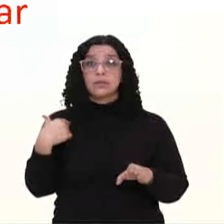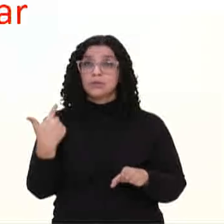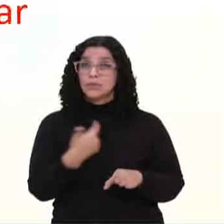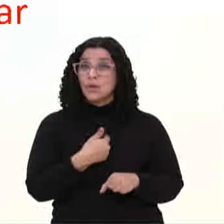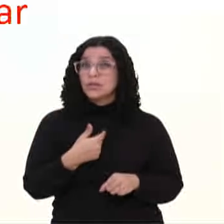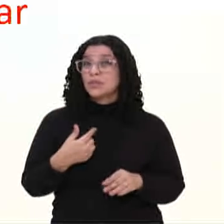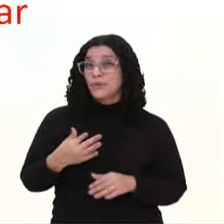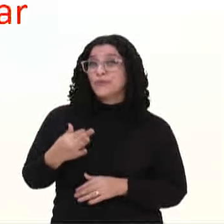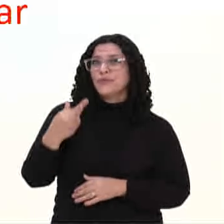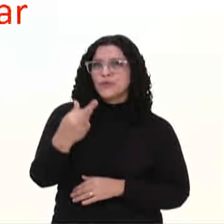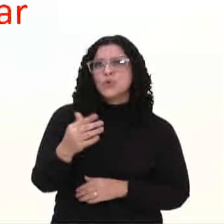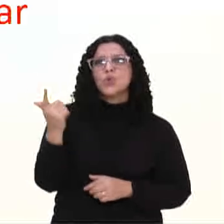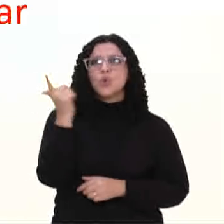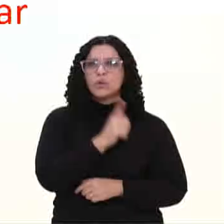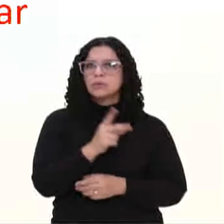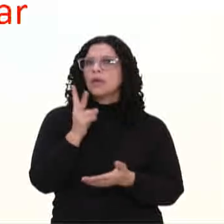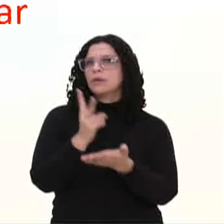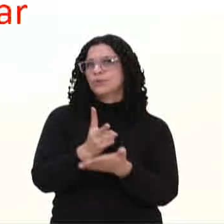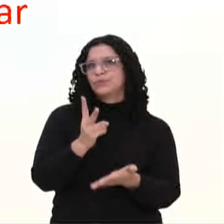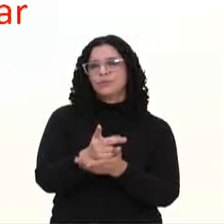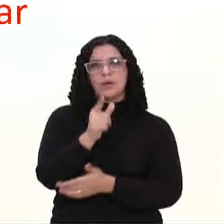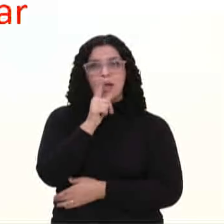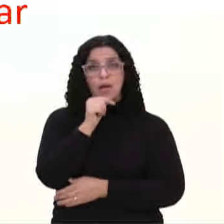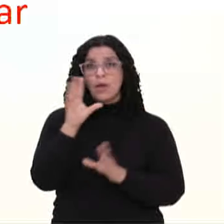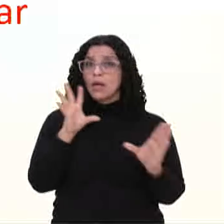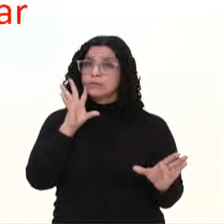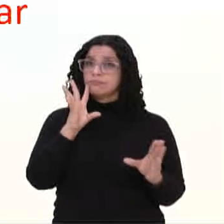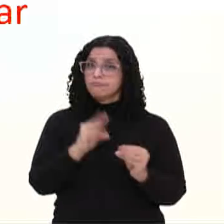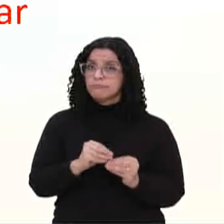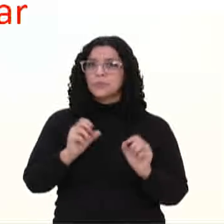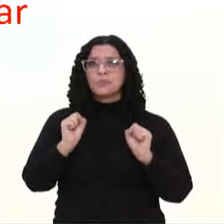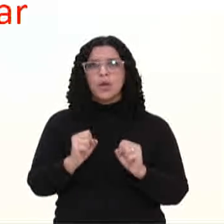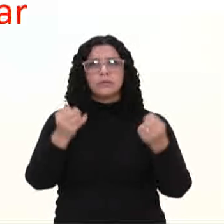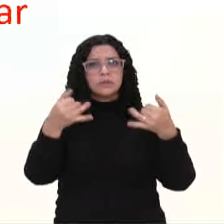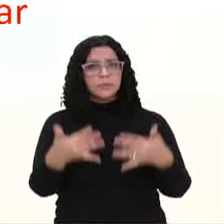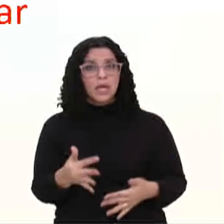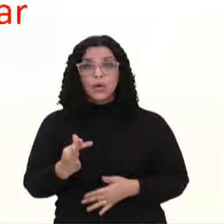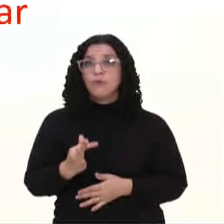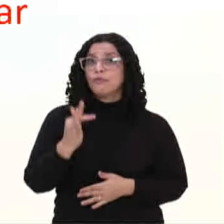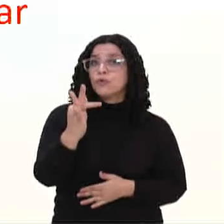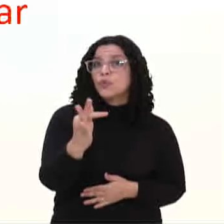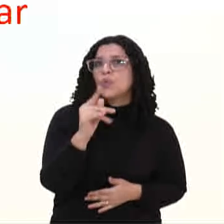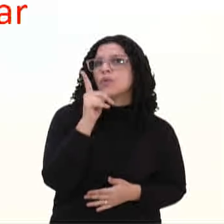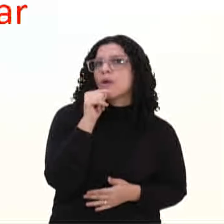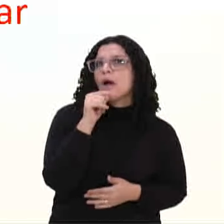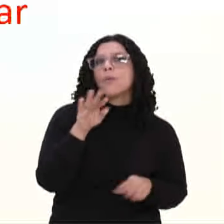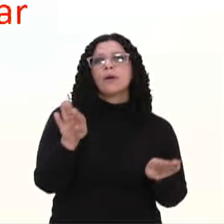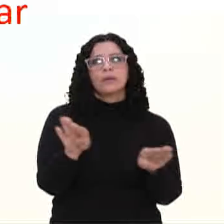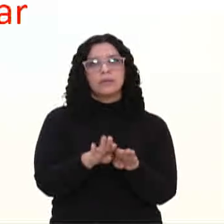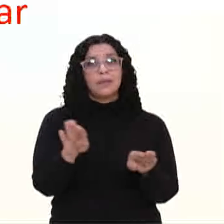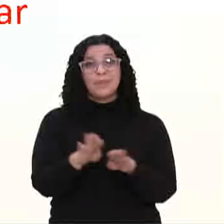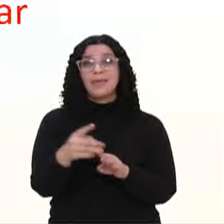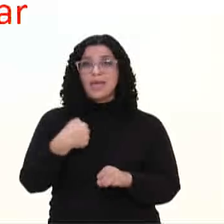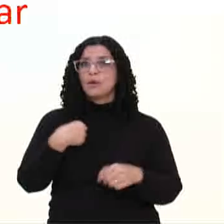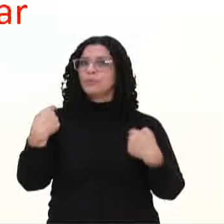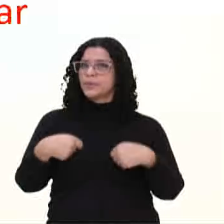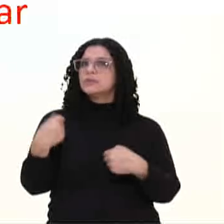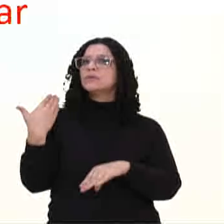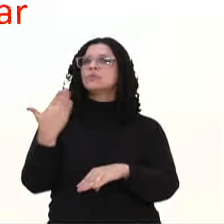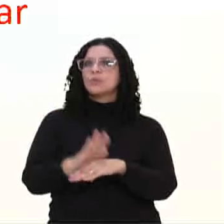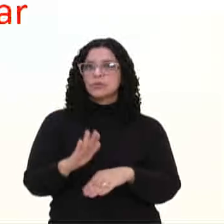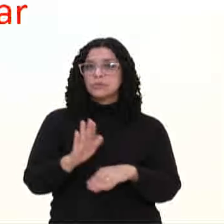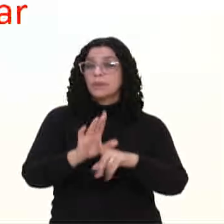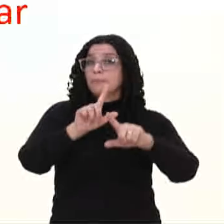muito para preservar esse recurso. Em resumo, podemos dizer que o futuro da água também depende de nós.